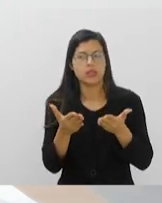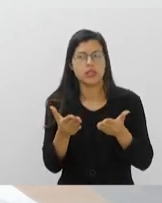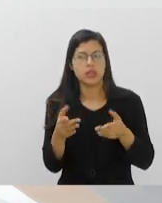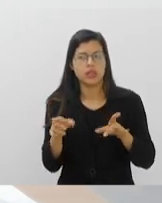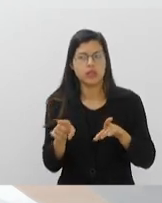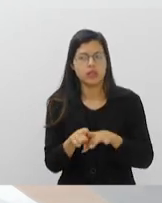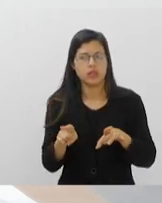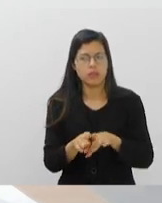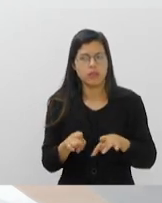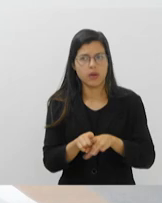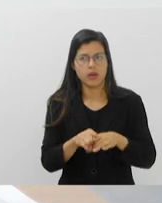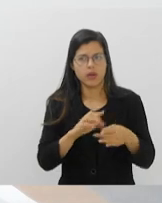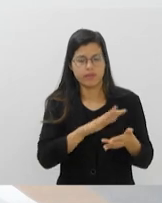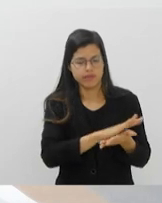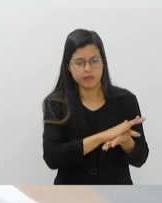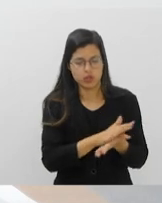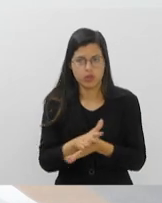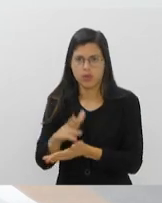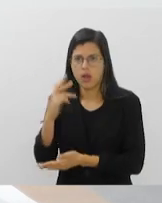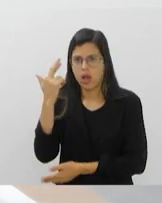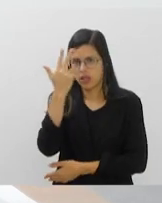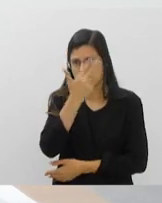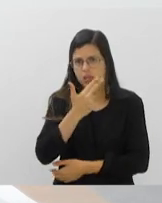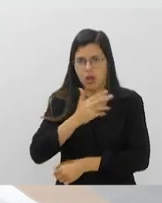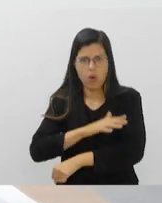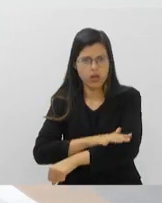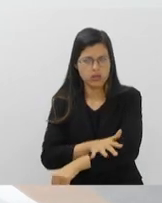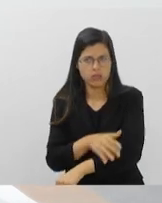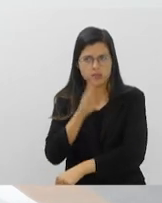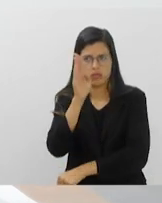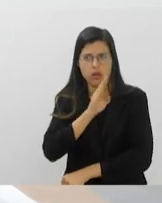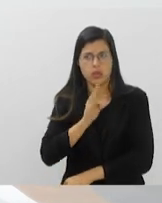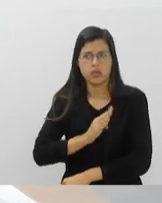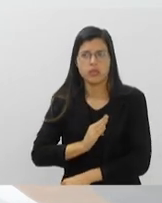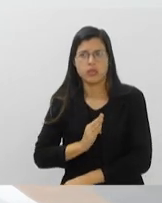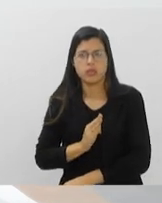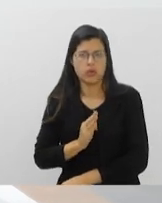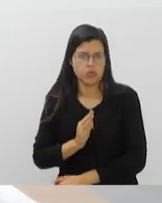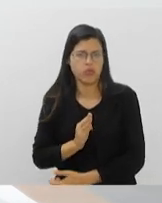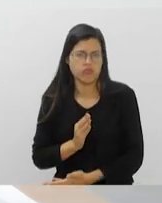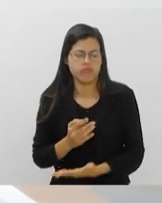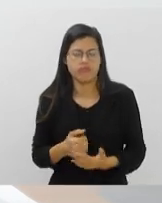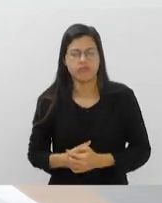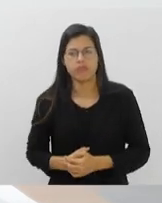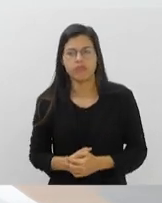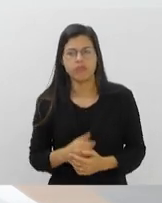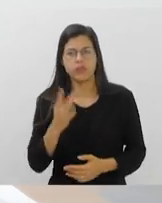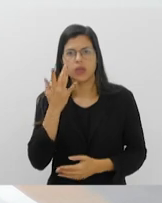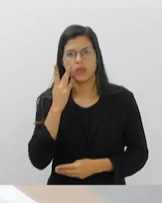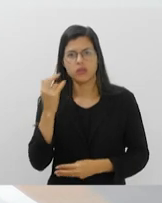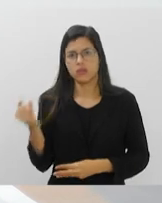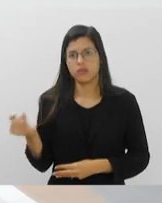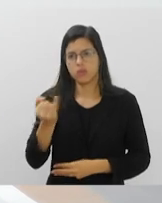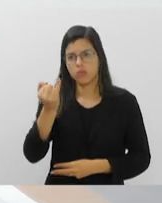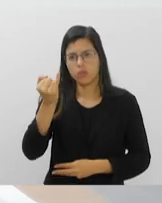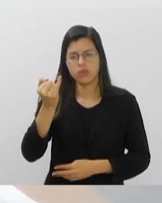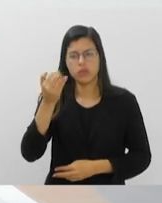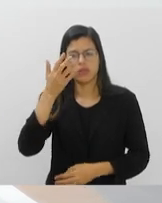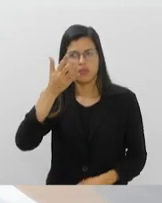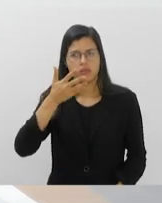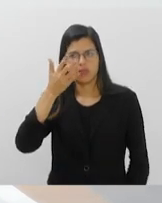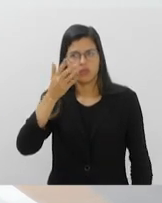questão da discriminação racial e do racismo no Brasil que tá na nossa origem então assim Acho muito importante essa fala do